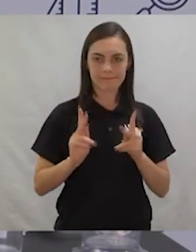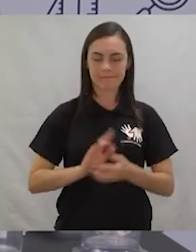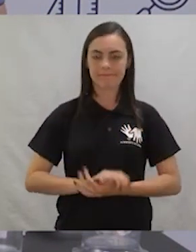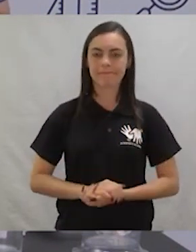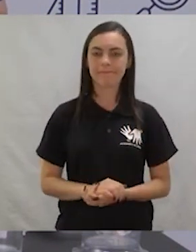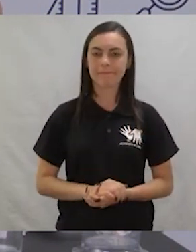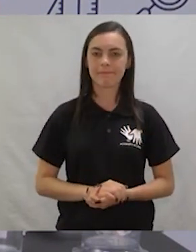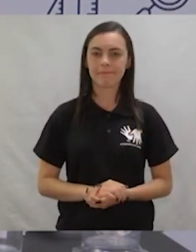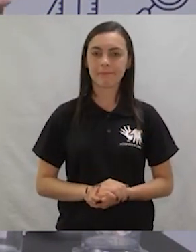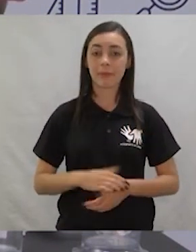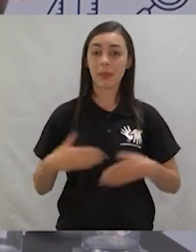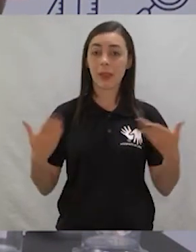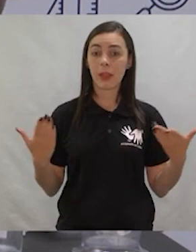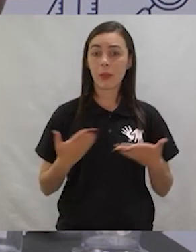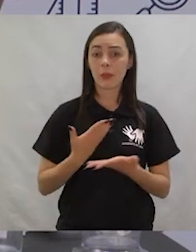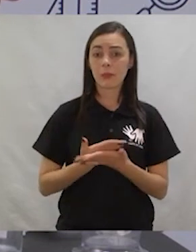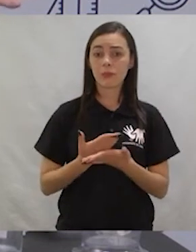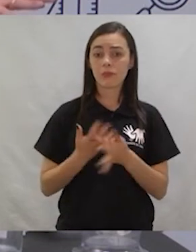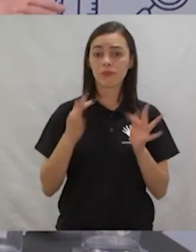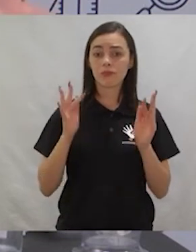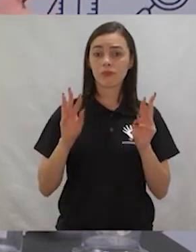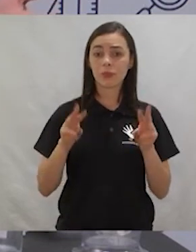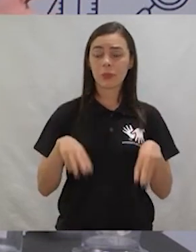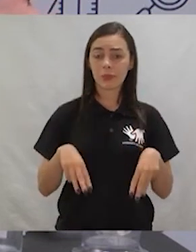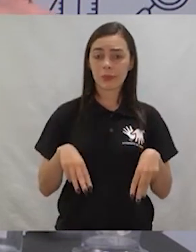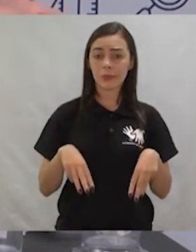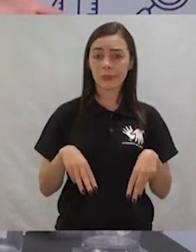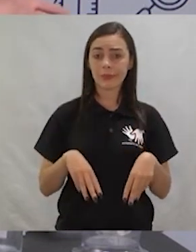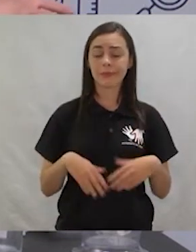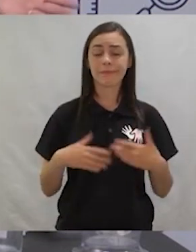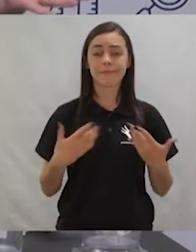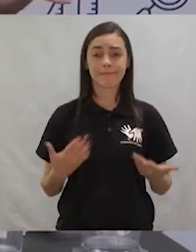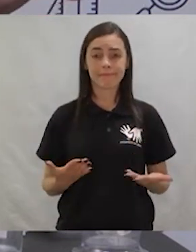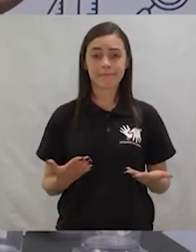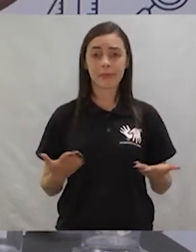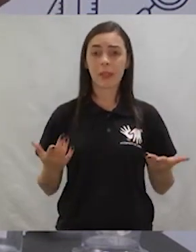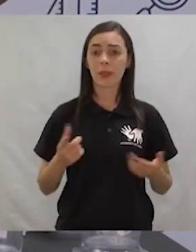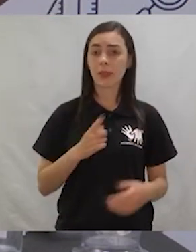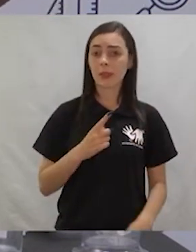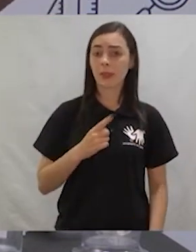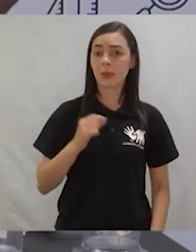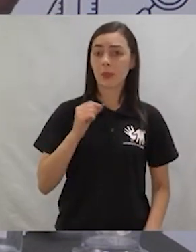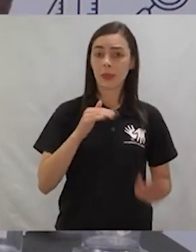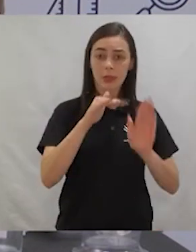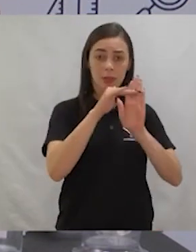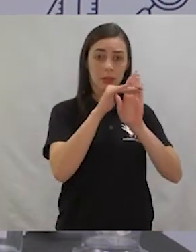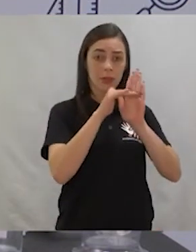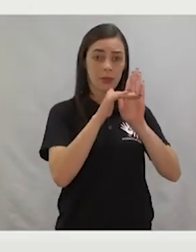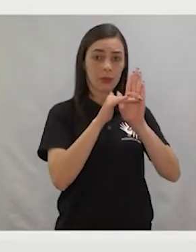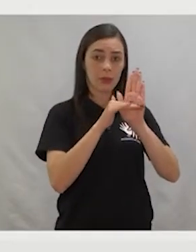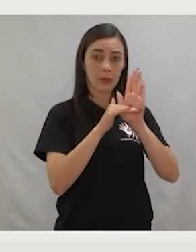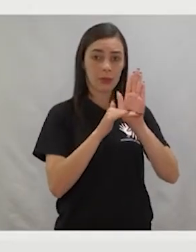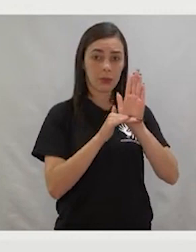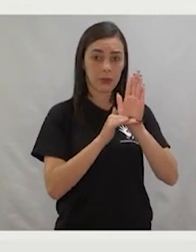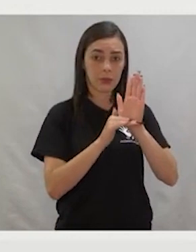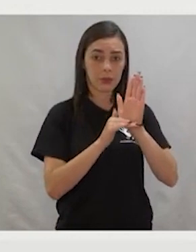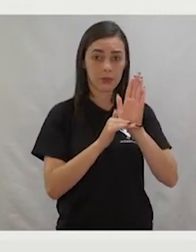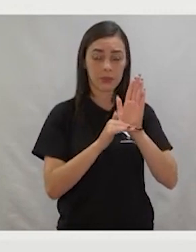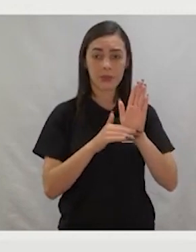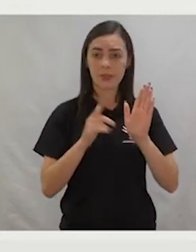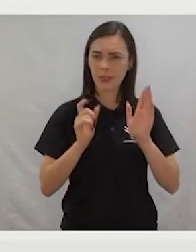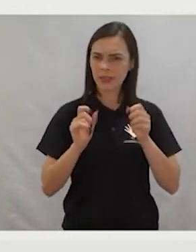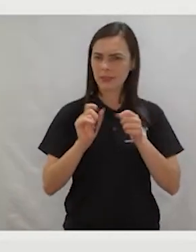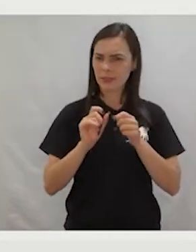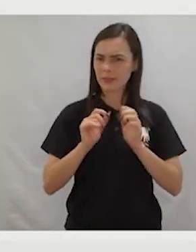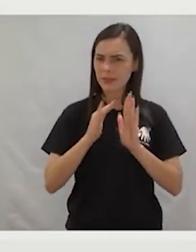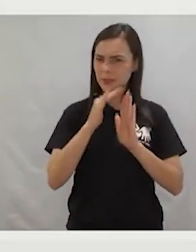ok? Agora está no finalzinho da nossa aula. Então, a gente vai fazer agora a nossa rotina. Será que a gente cumpriu